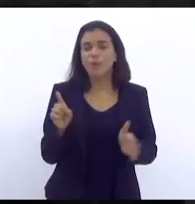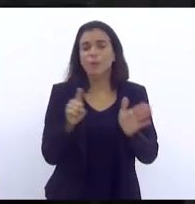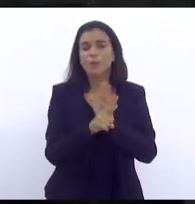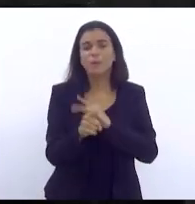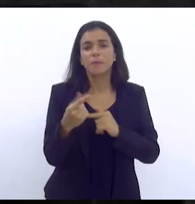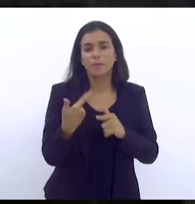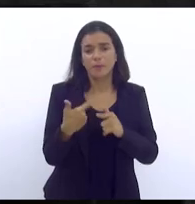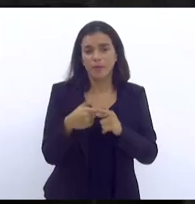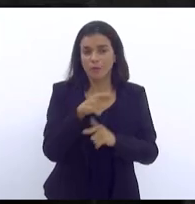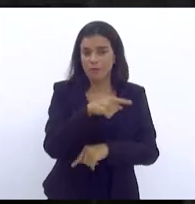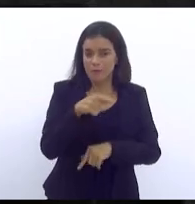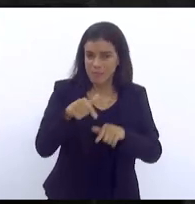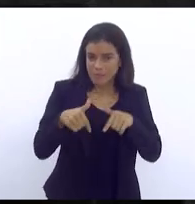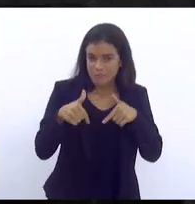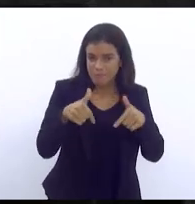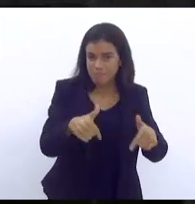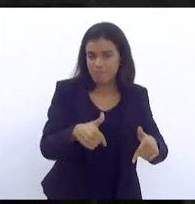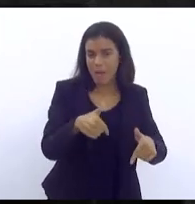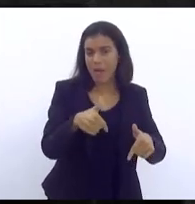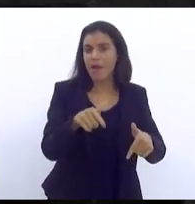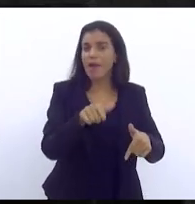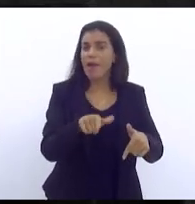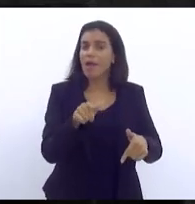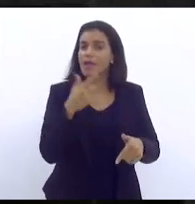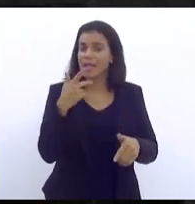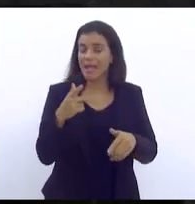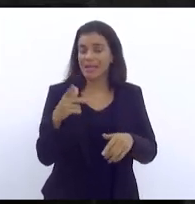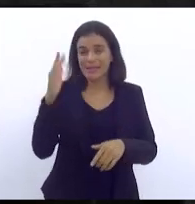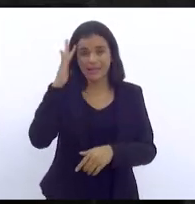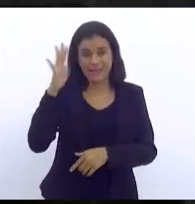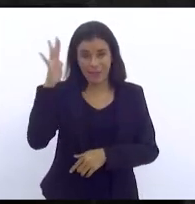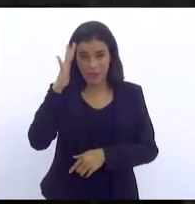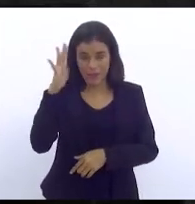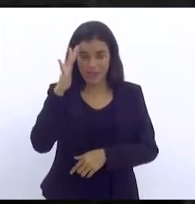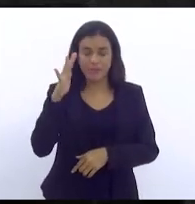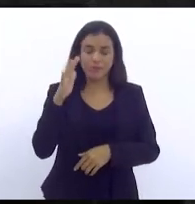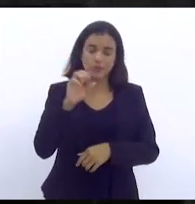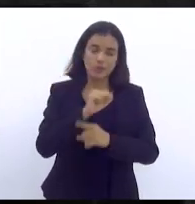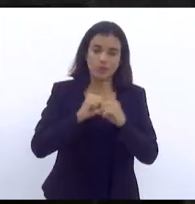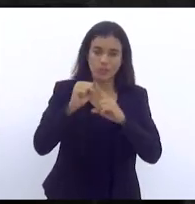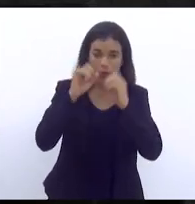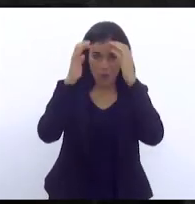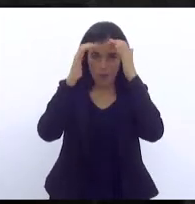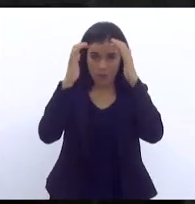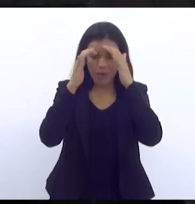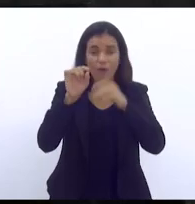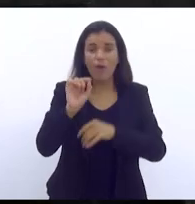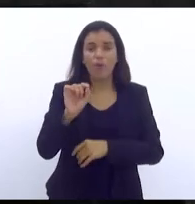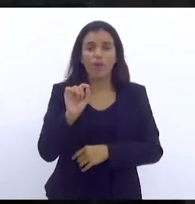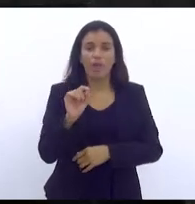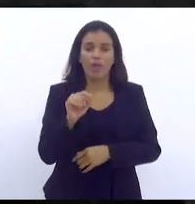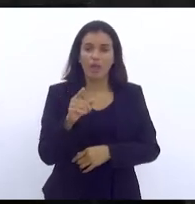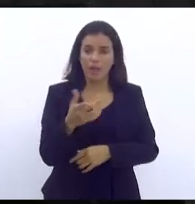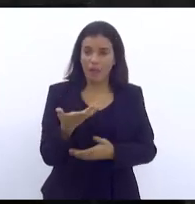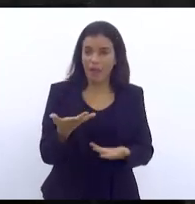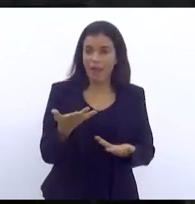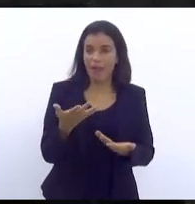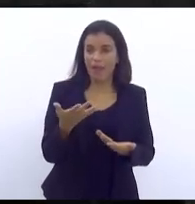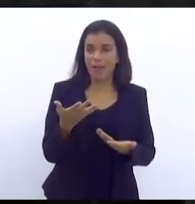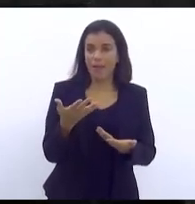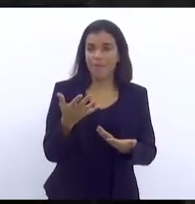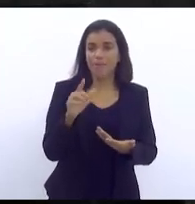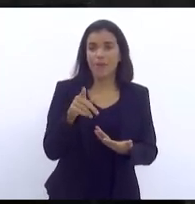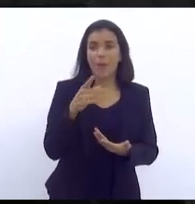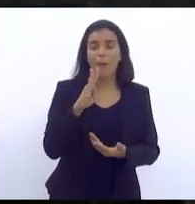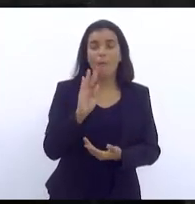porque o que vocês praticam aqui é chamado pela teoria social cognitiva de desengajamento moral né e o bandur ele